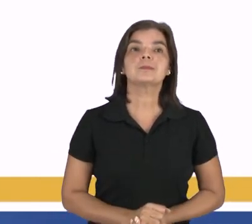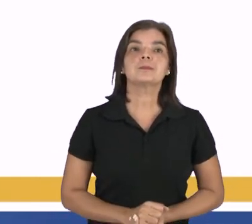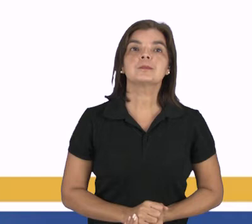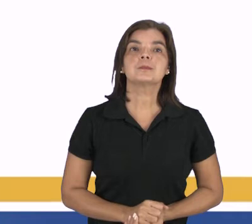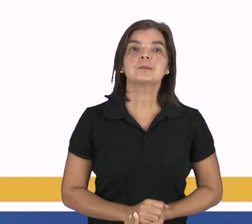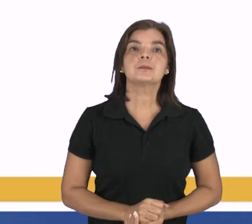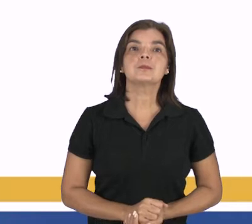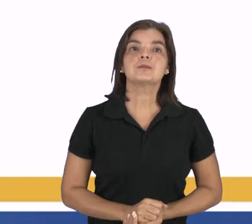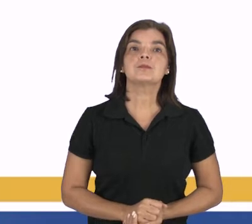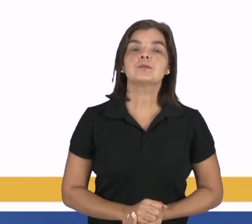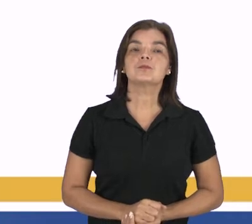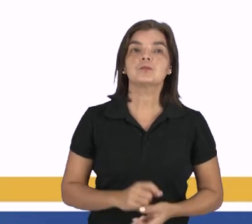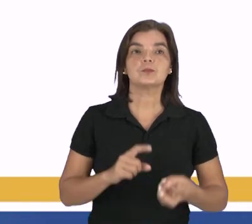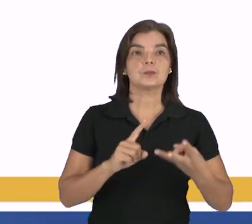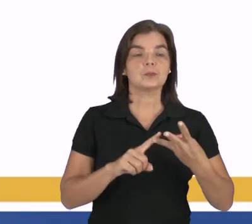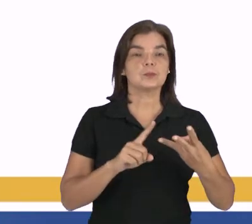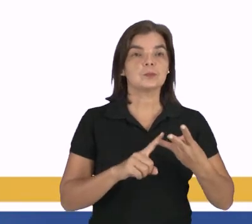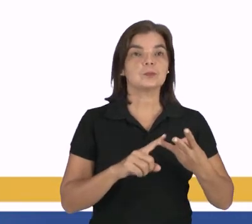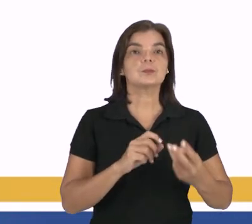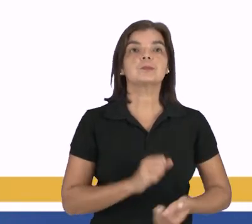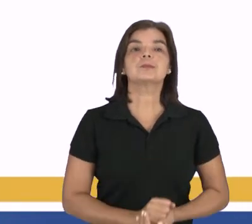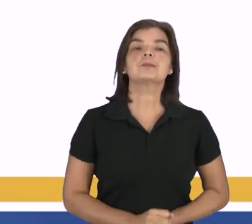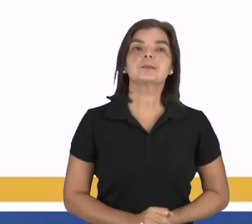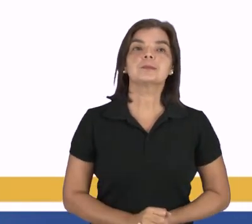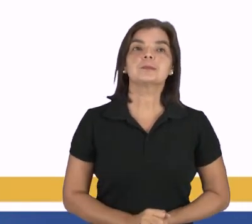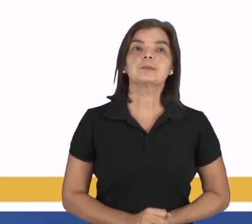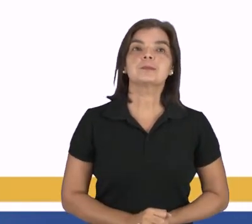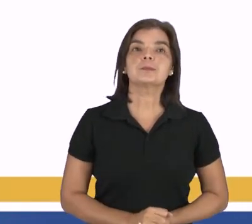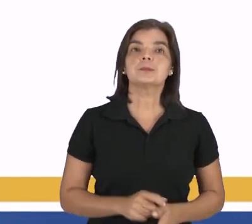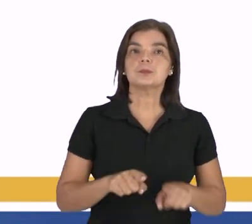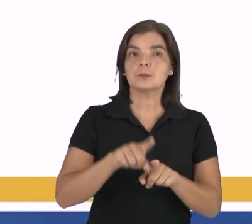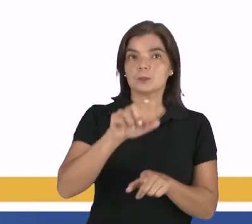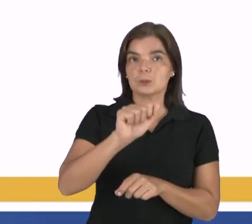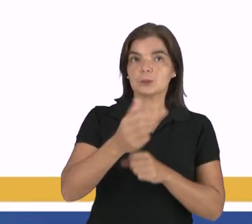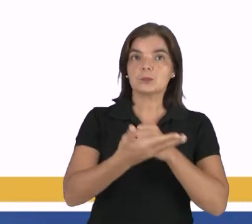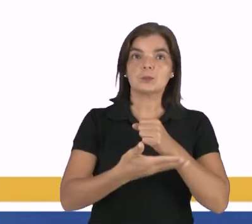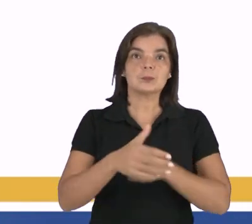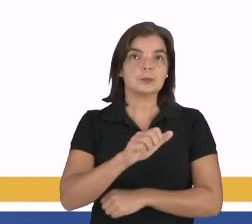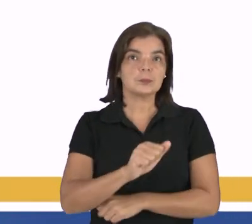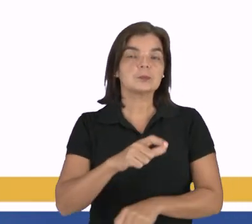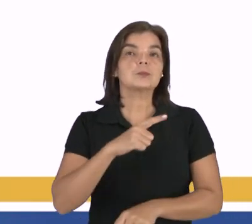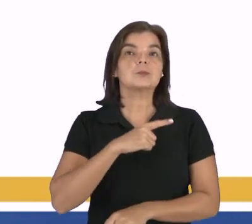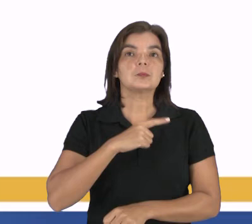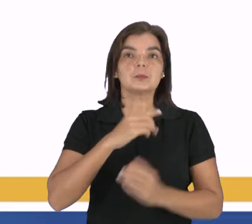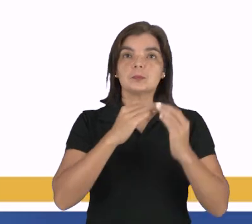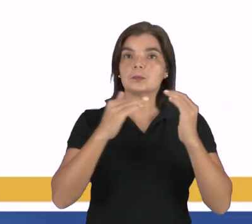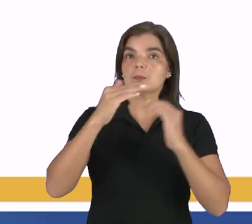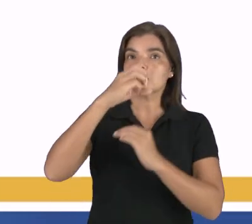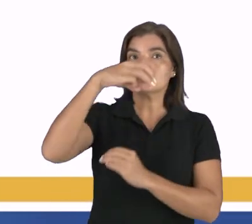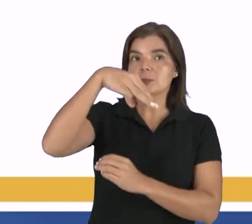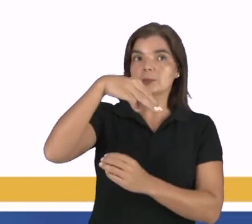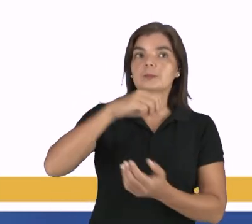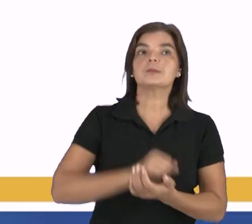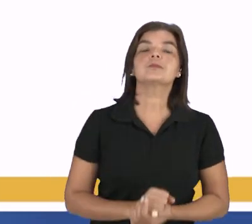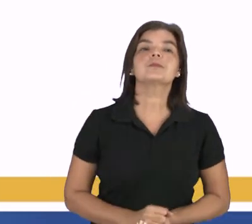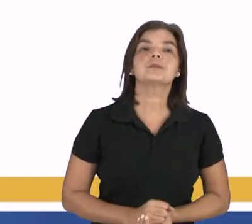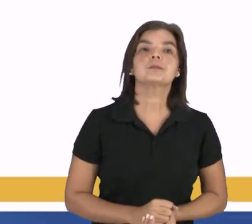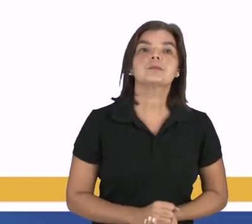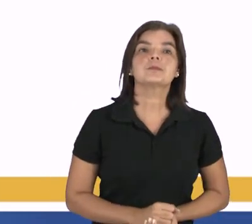também. No terceiro ponto, nós vamos ter quando o logaritmo de A na base A possui uma potência